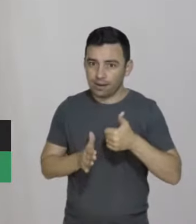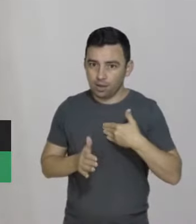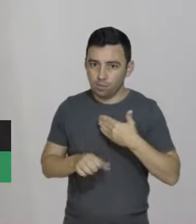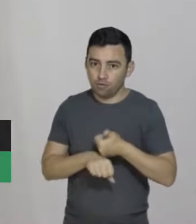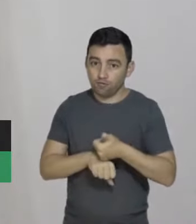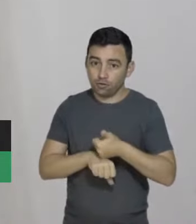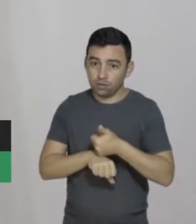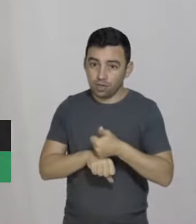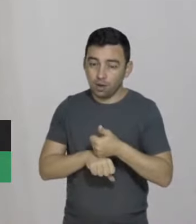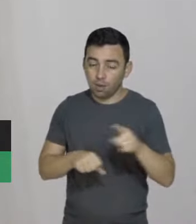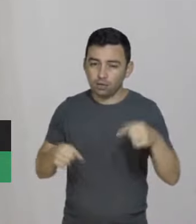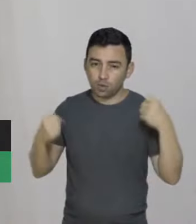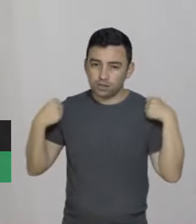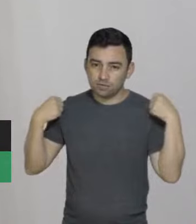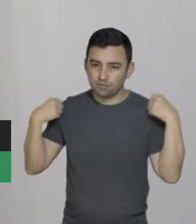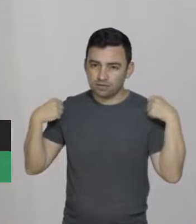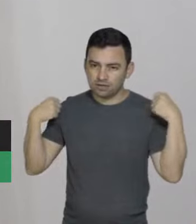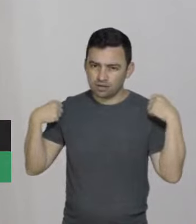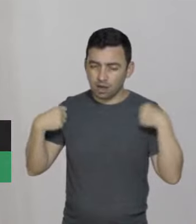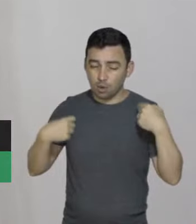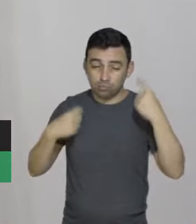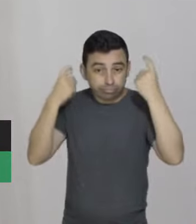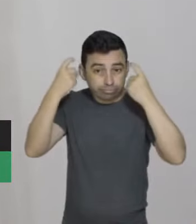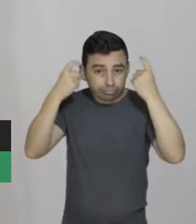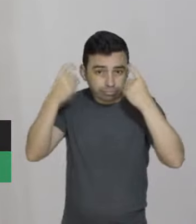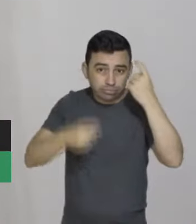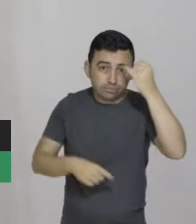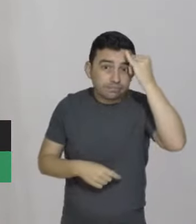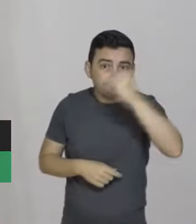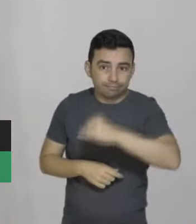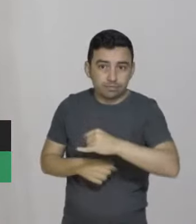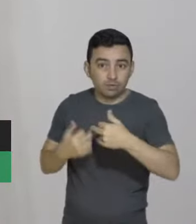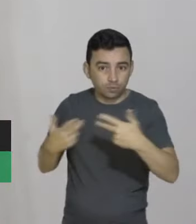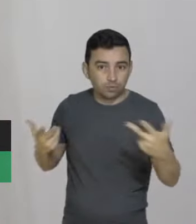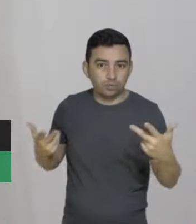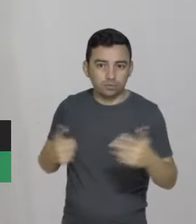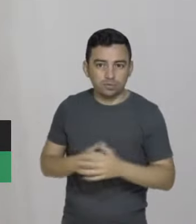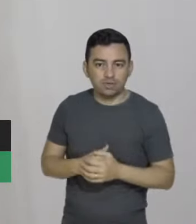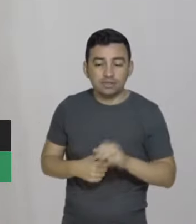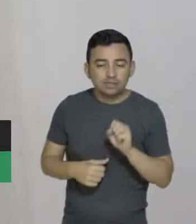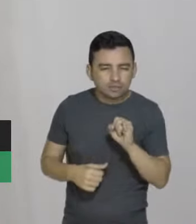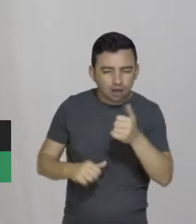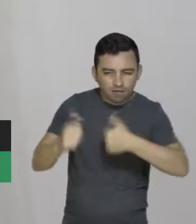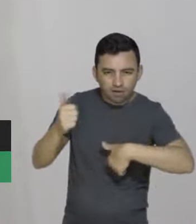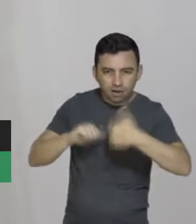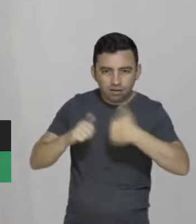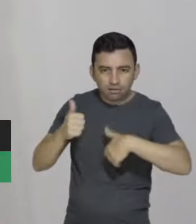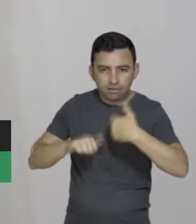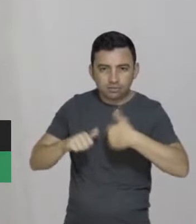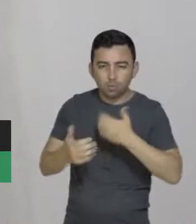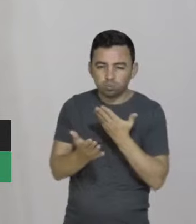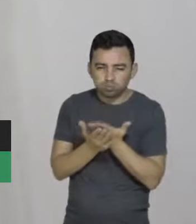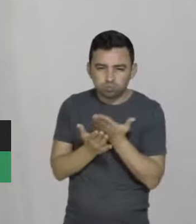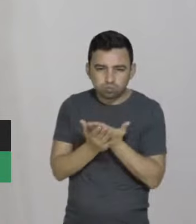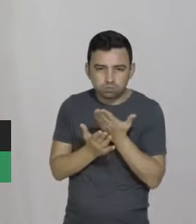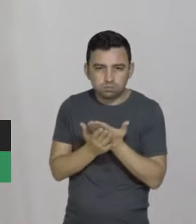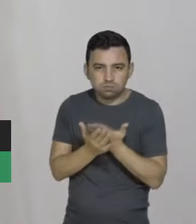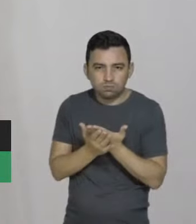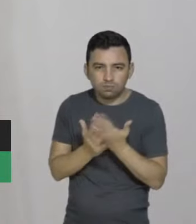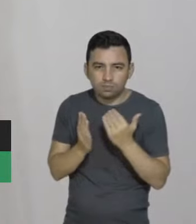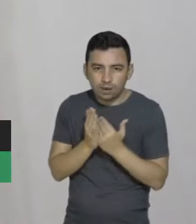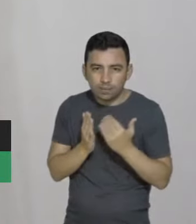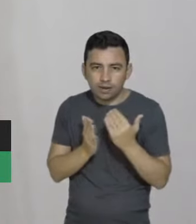educação física, me preocupo muito com a prevenção. Se nós fizermos uma avaliação e, principalmente, um estudo, nós vamos